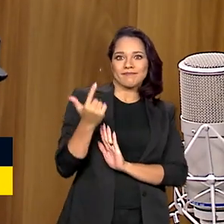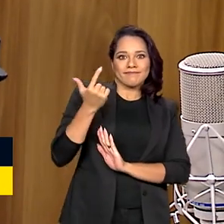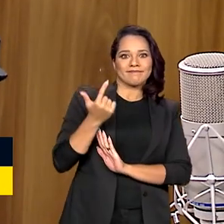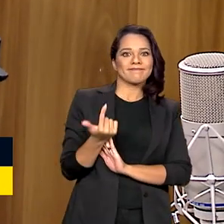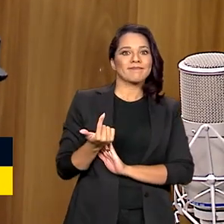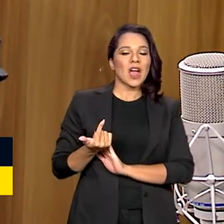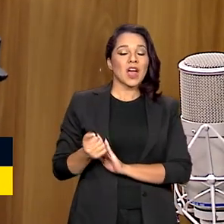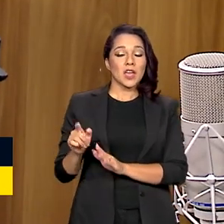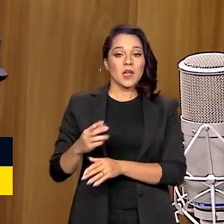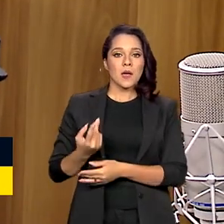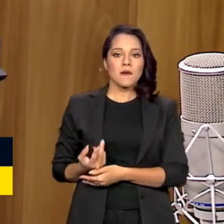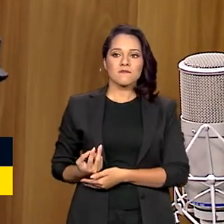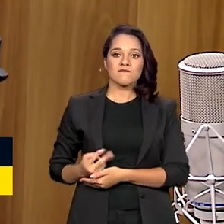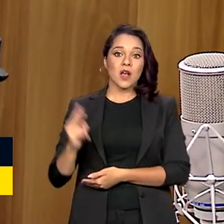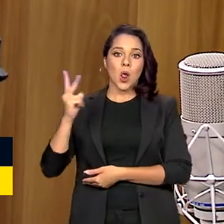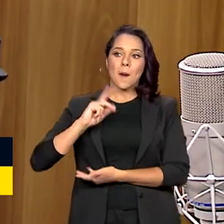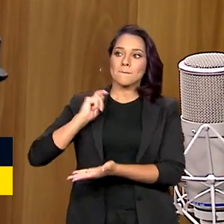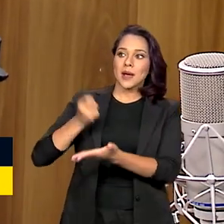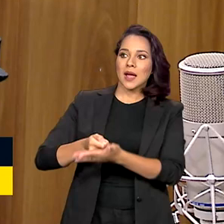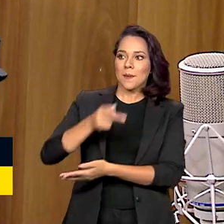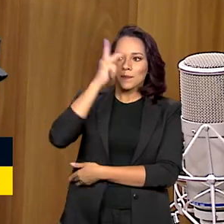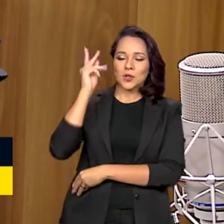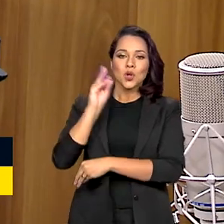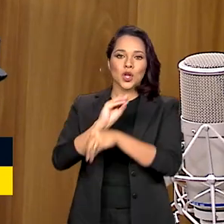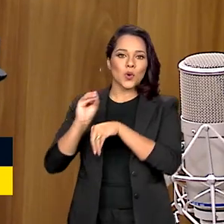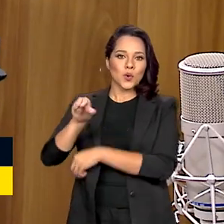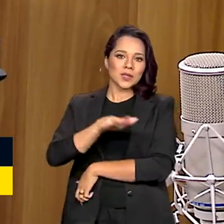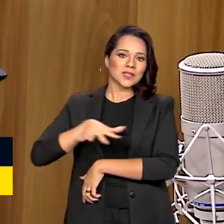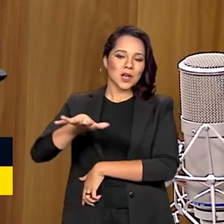alguma forma, remunerar quem está cuidando dessas áreas. E aí,